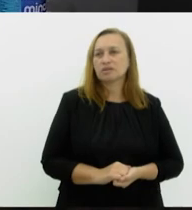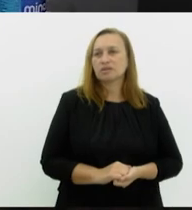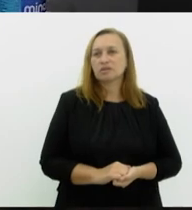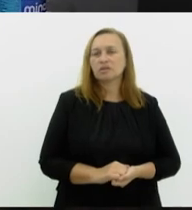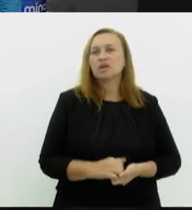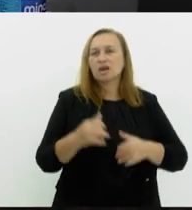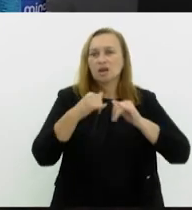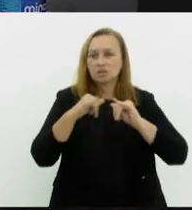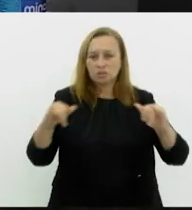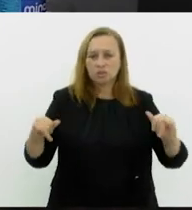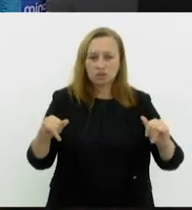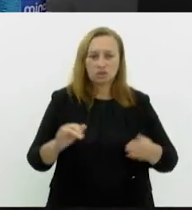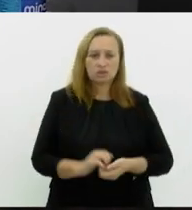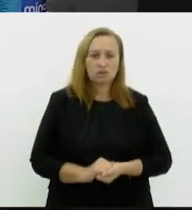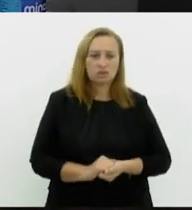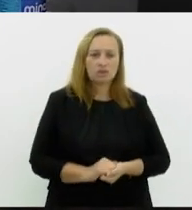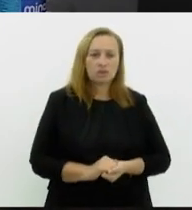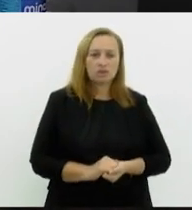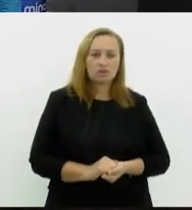Anuncio